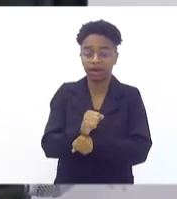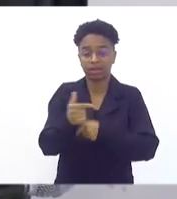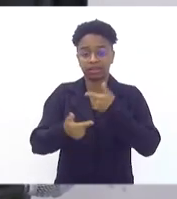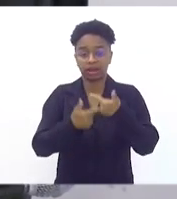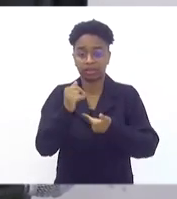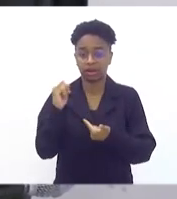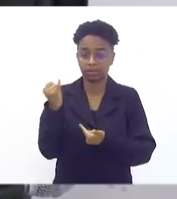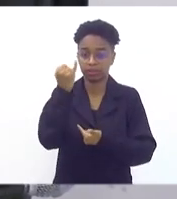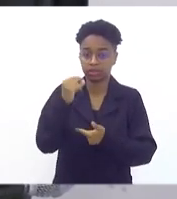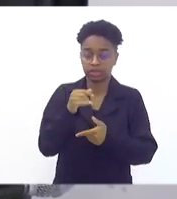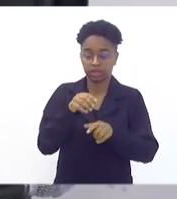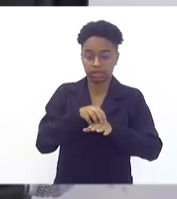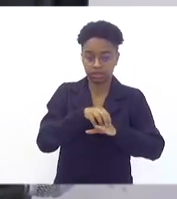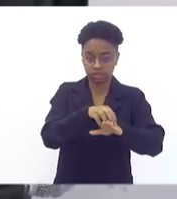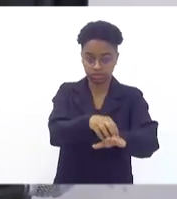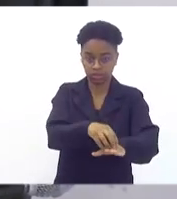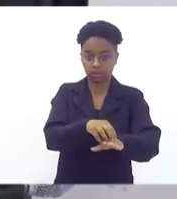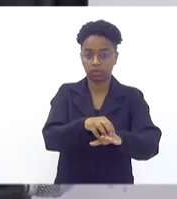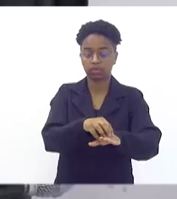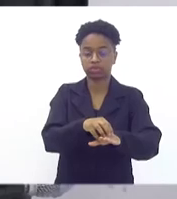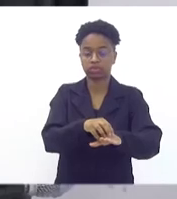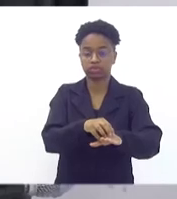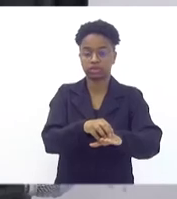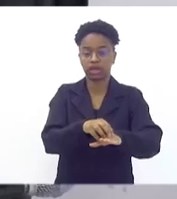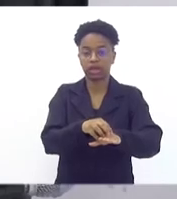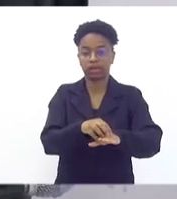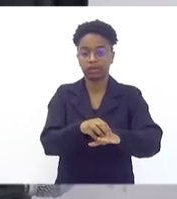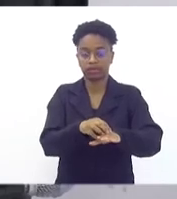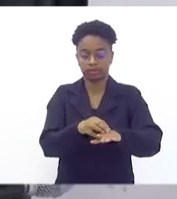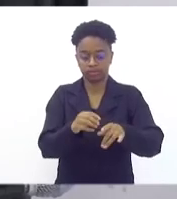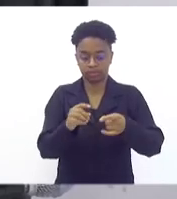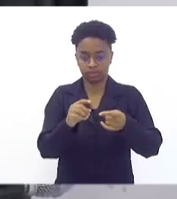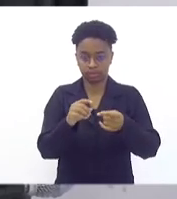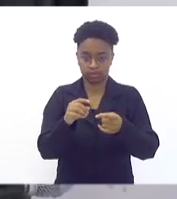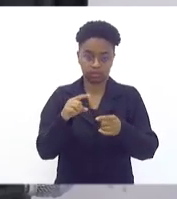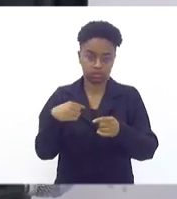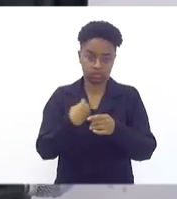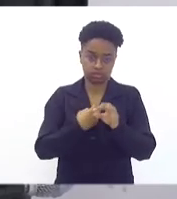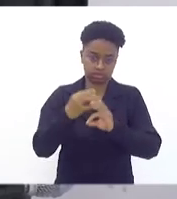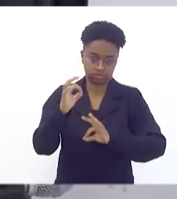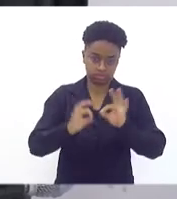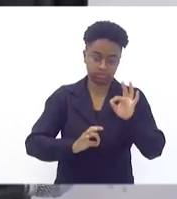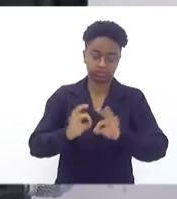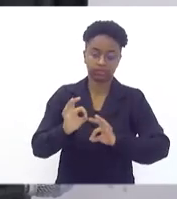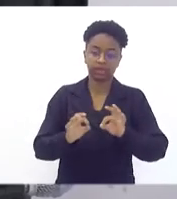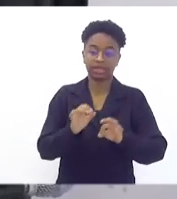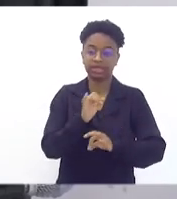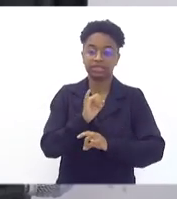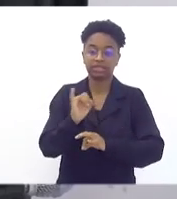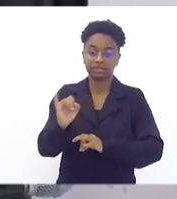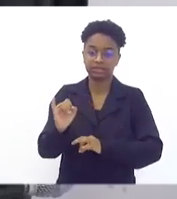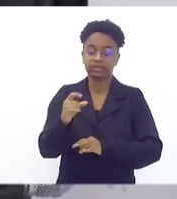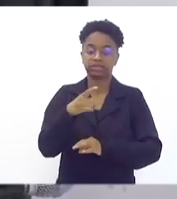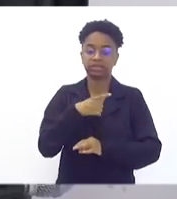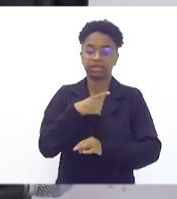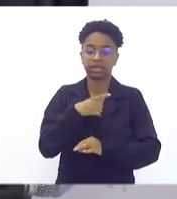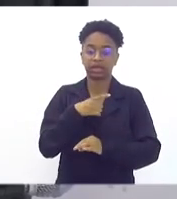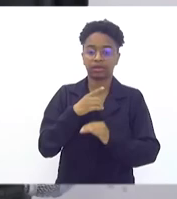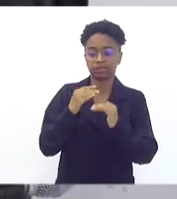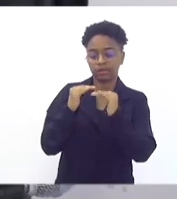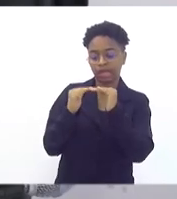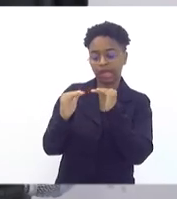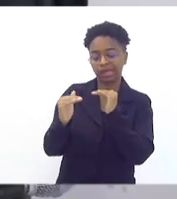serviços de transporte de passageiros nos modais por nós regulados quando definirmos a chamada linha de Equilíbrio